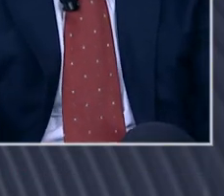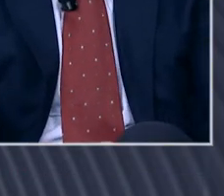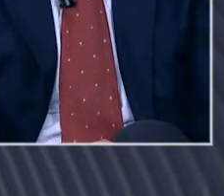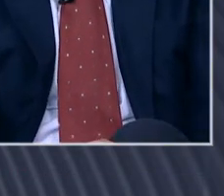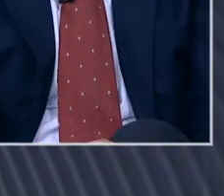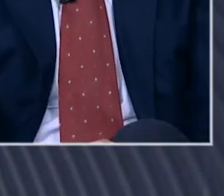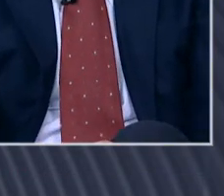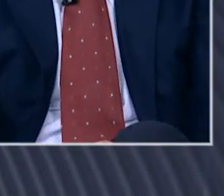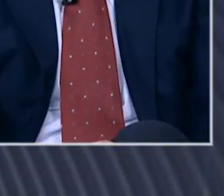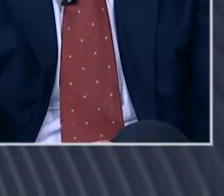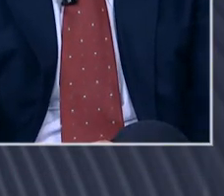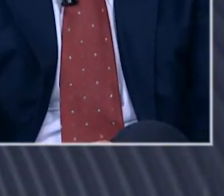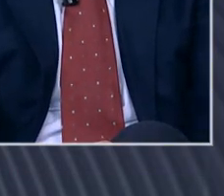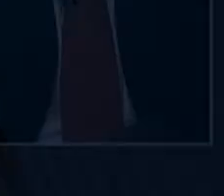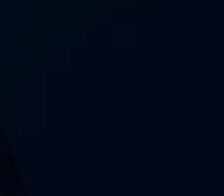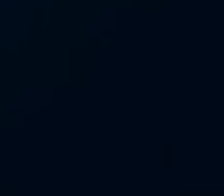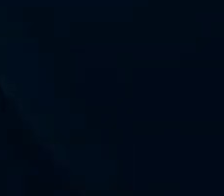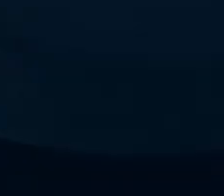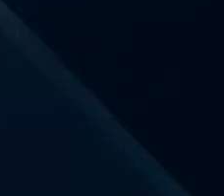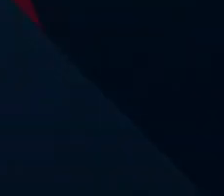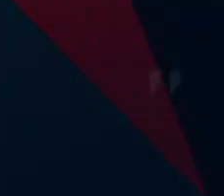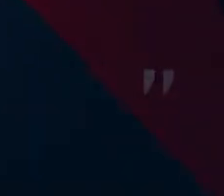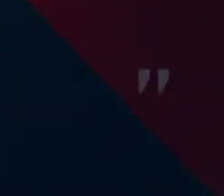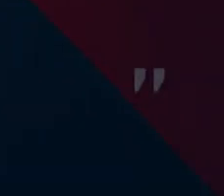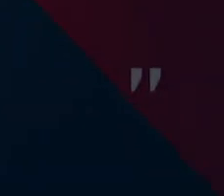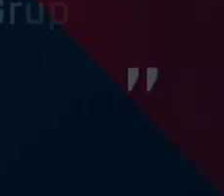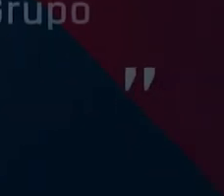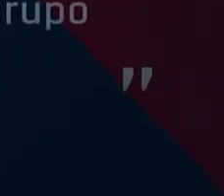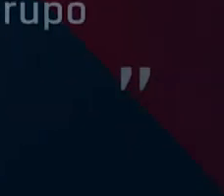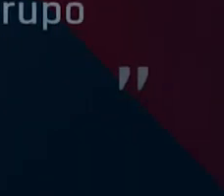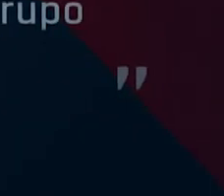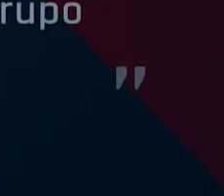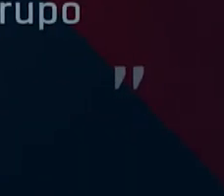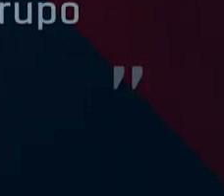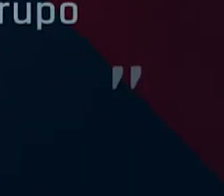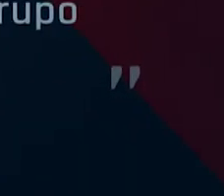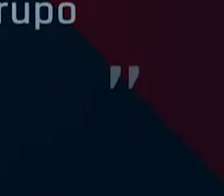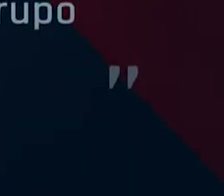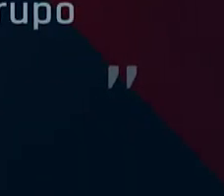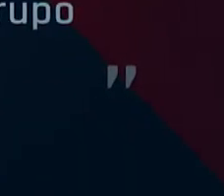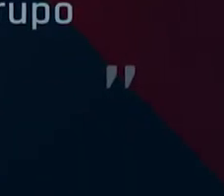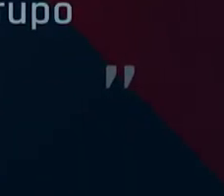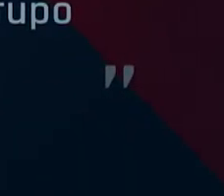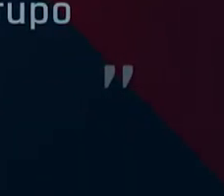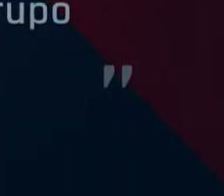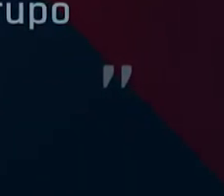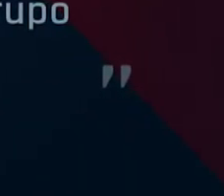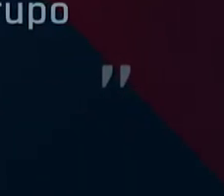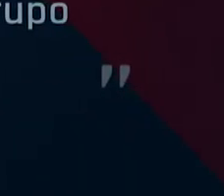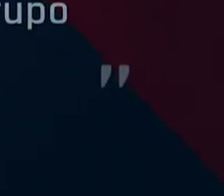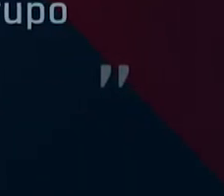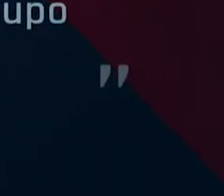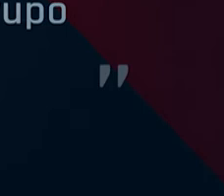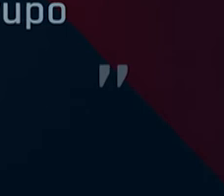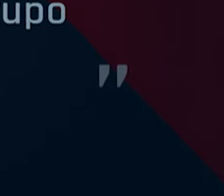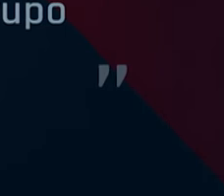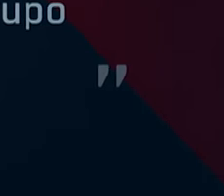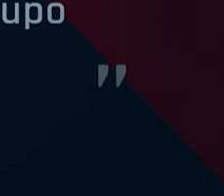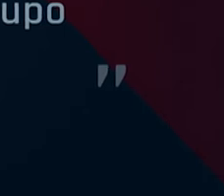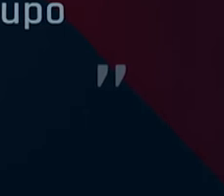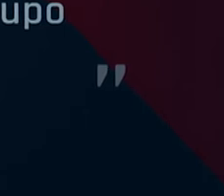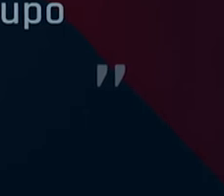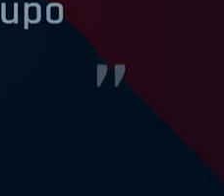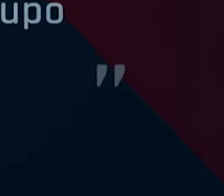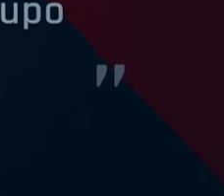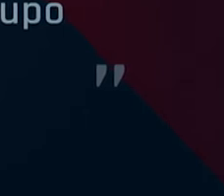amanhã. Tchau. A opinião dos nossos comentaristas não reflete necessariamente a opinião do Grupo Jovem Pan